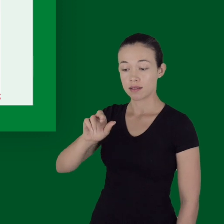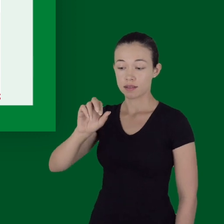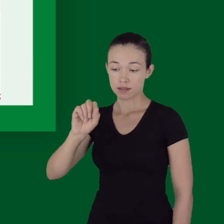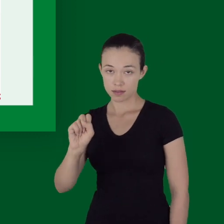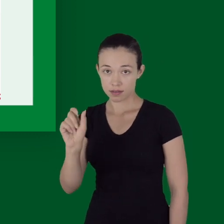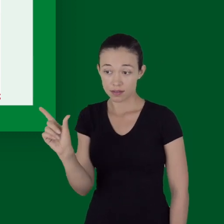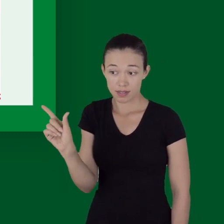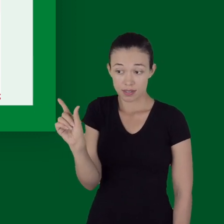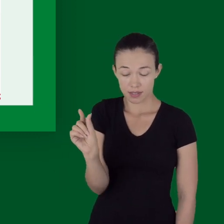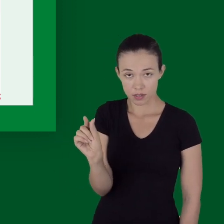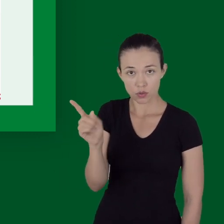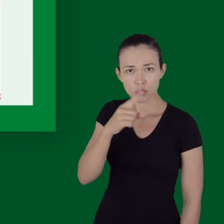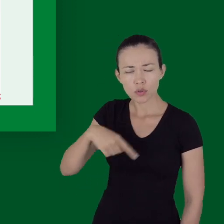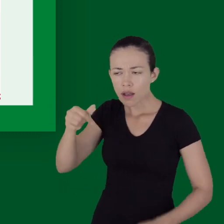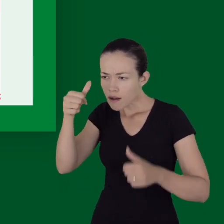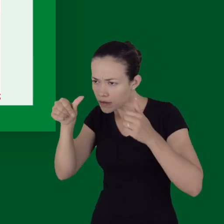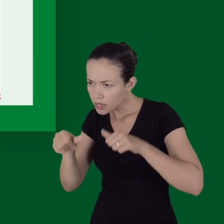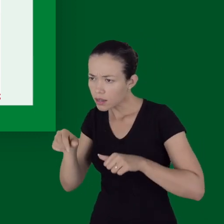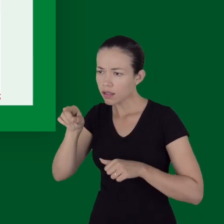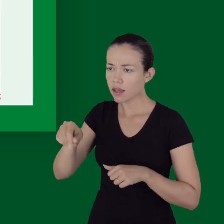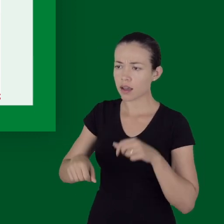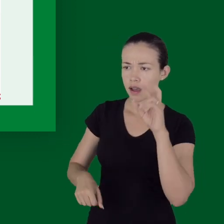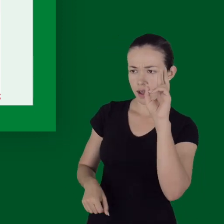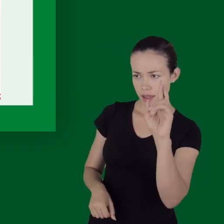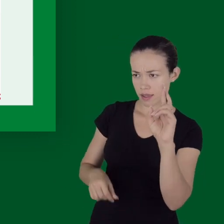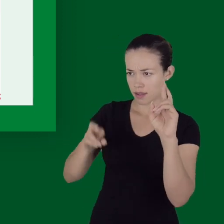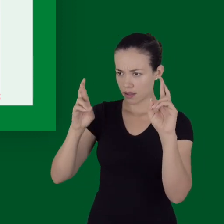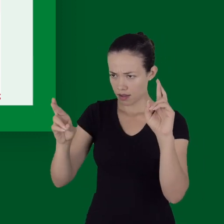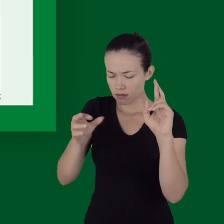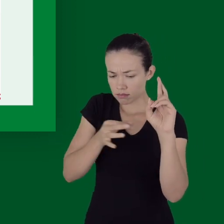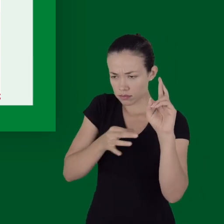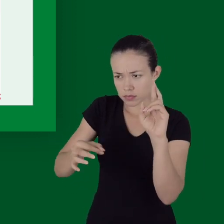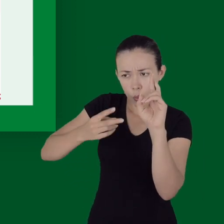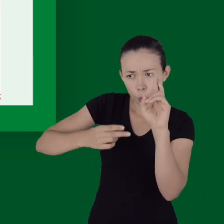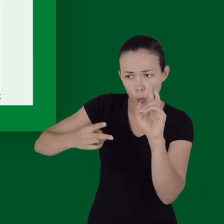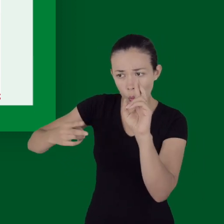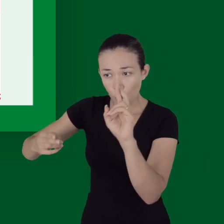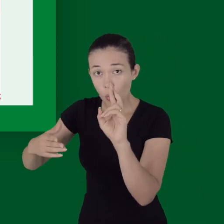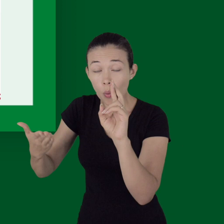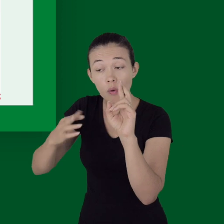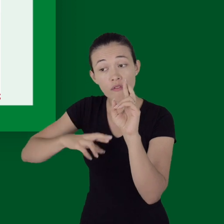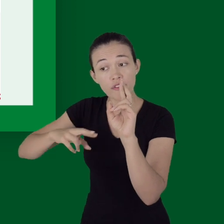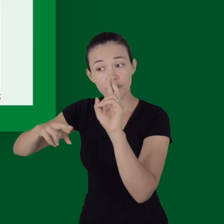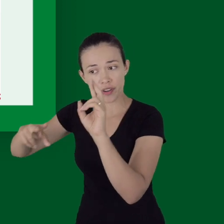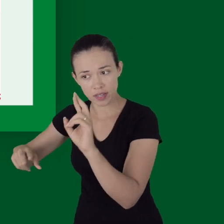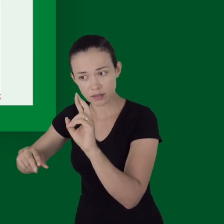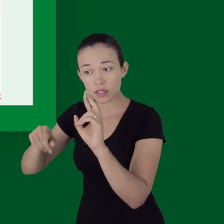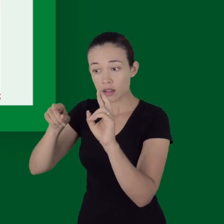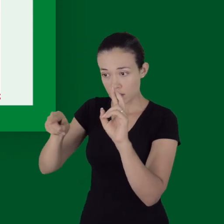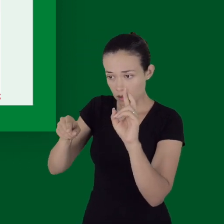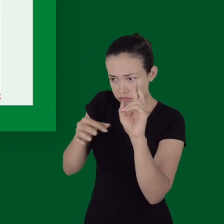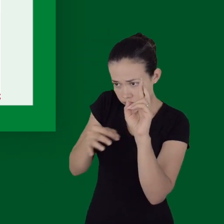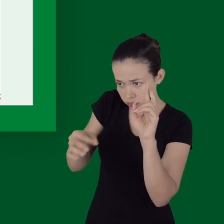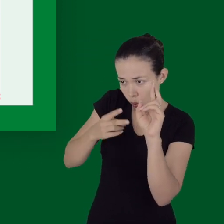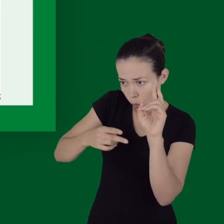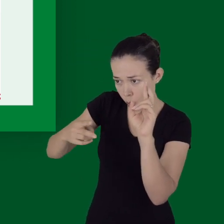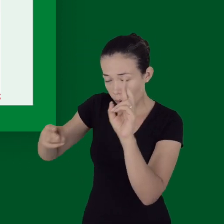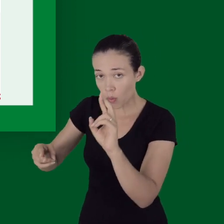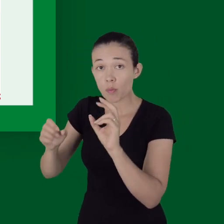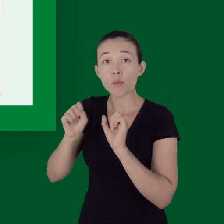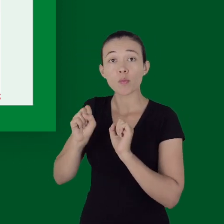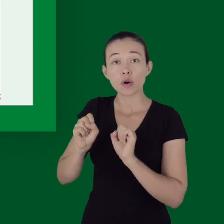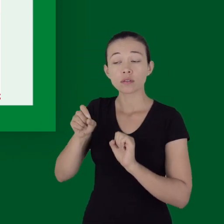No caso do QRS estreito, a gente também vai avaliar se o RR é regular ou irregular. Se for regular, a